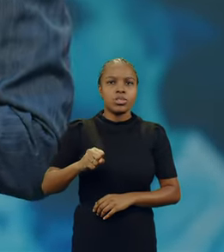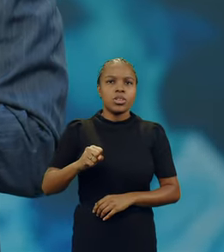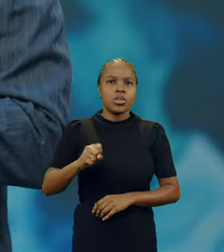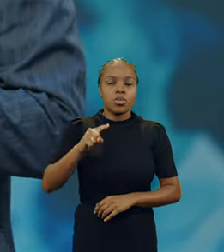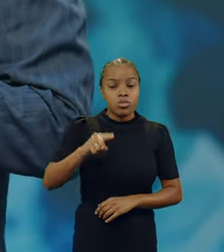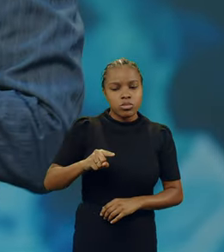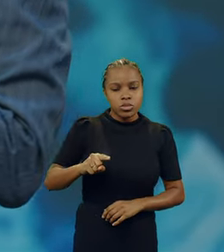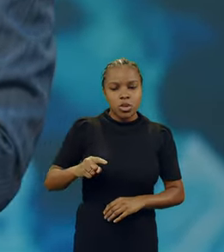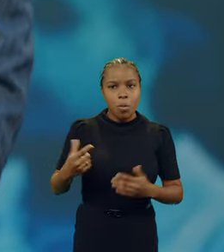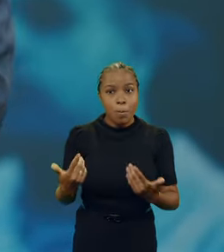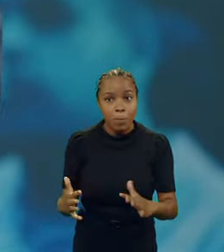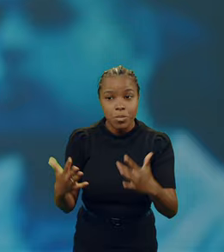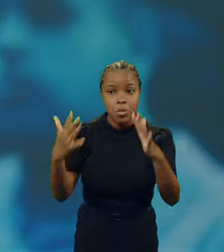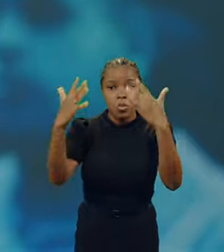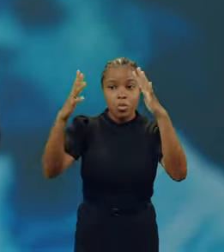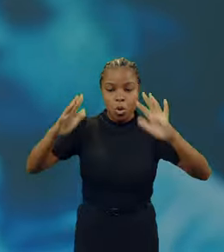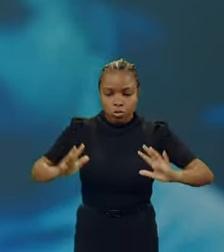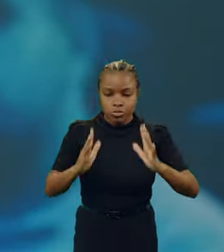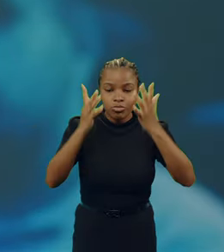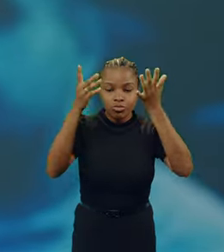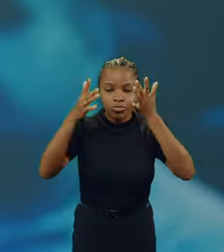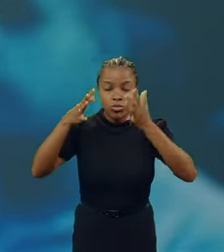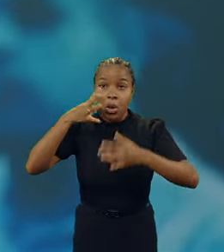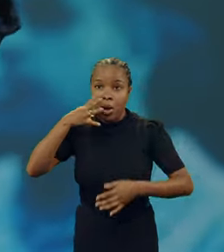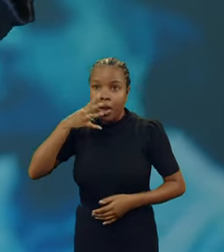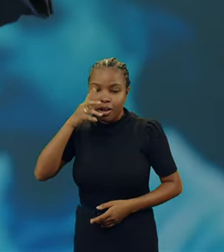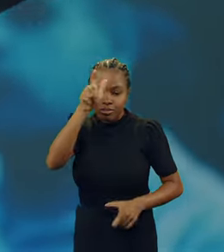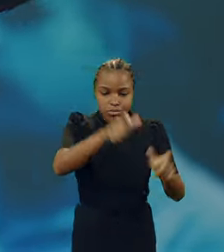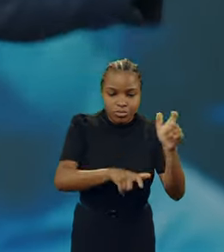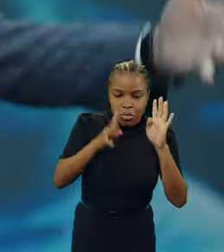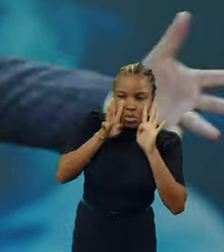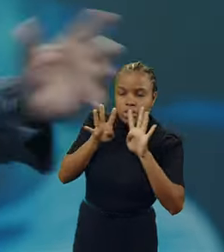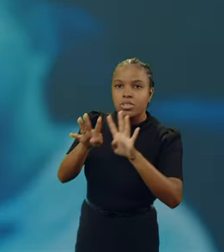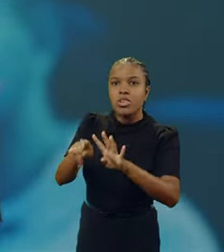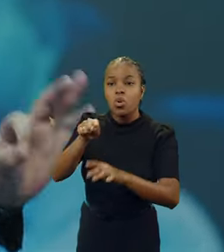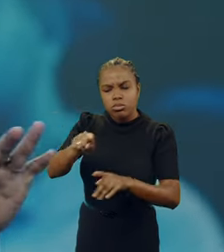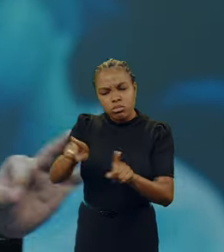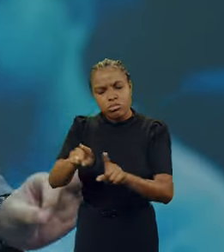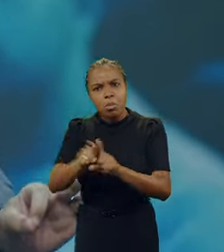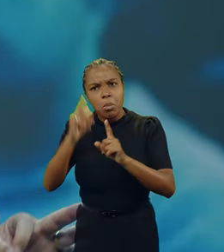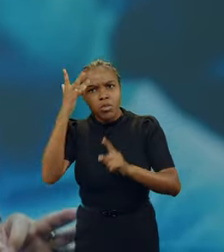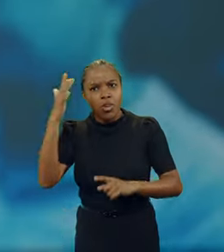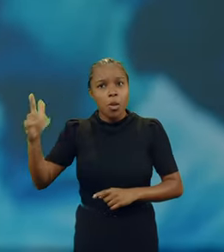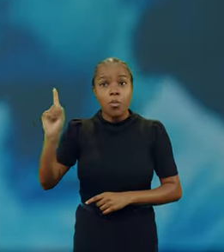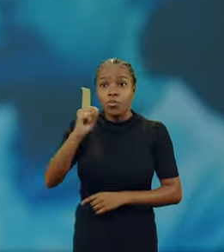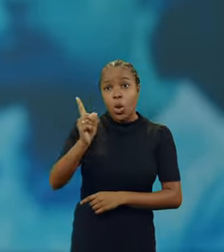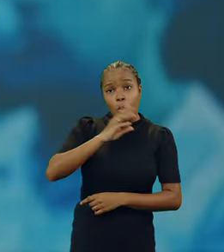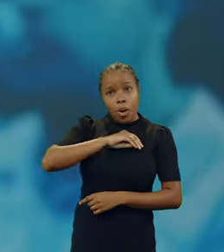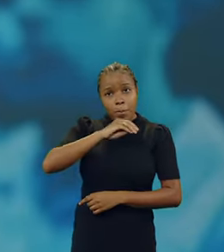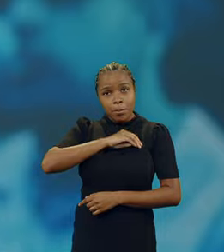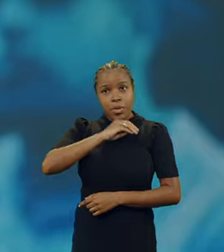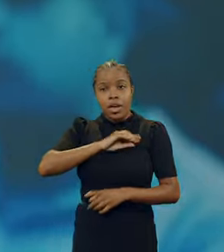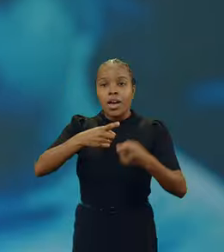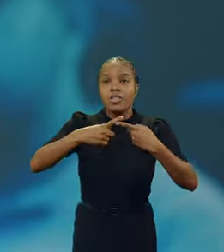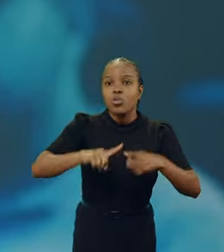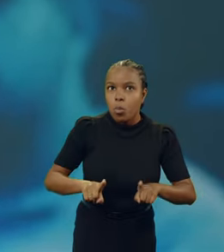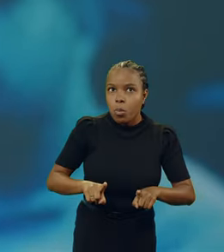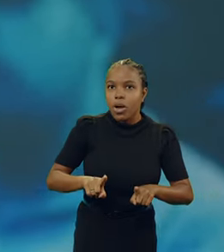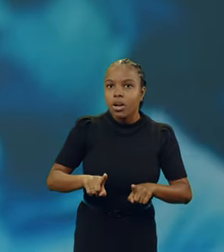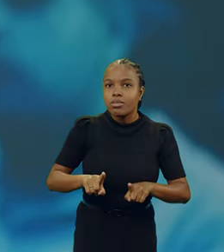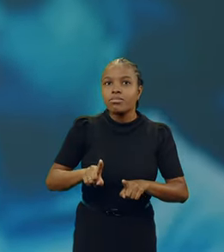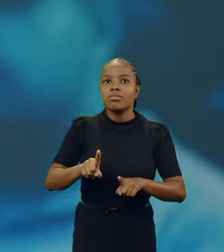ser aplaudido, você pode ser admirado, você pode ser até famoso. Não é pecado. Eu estou falando aqui